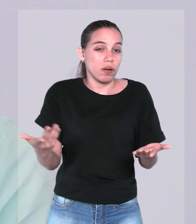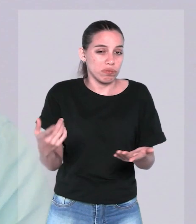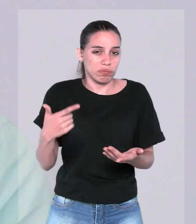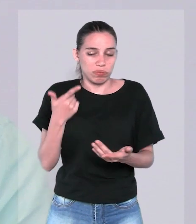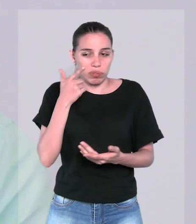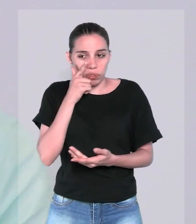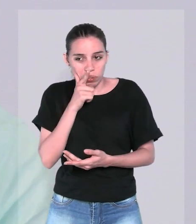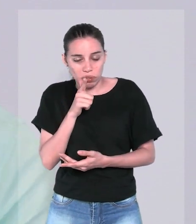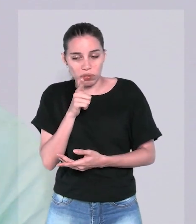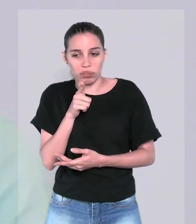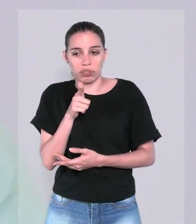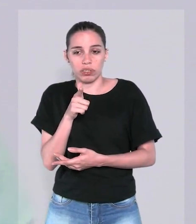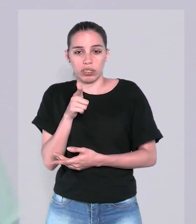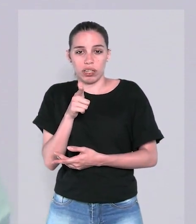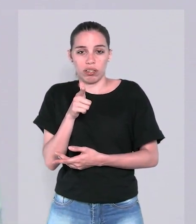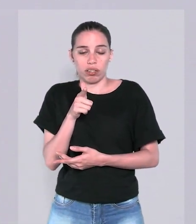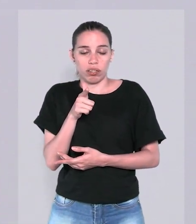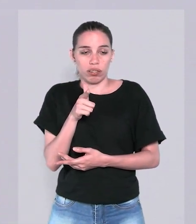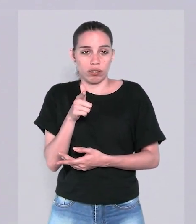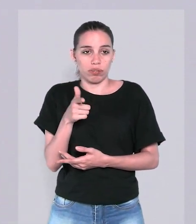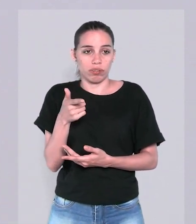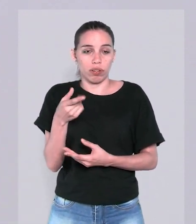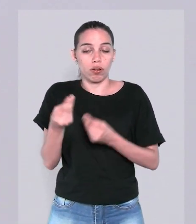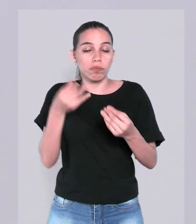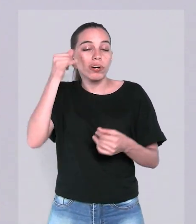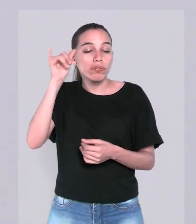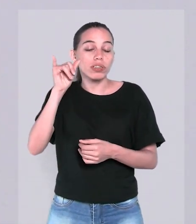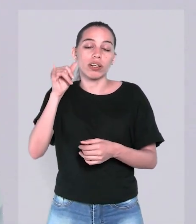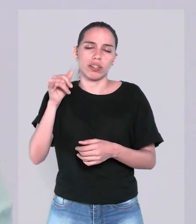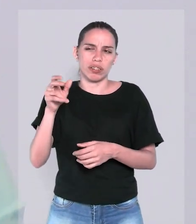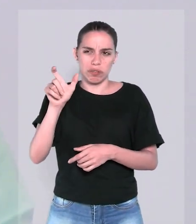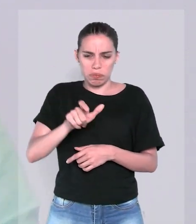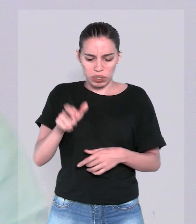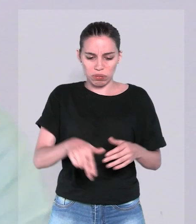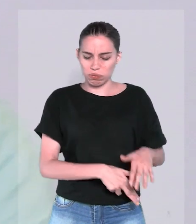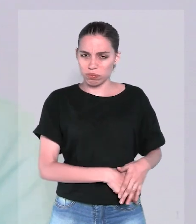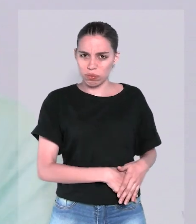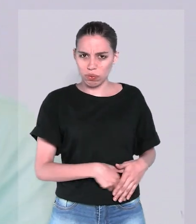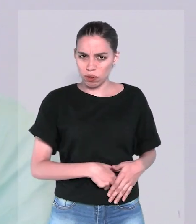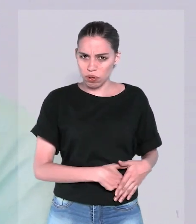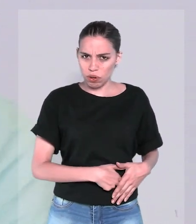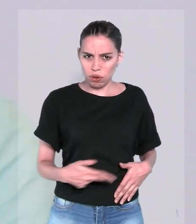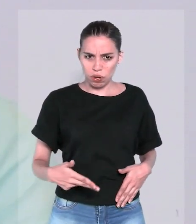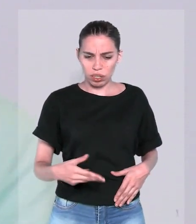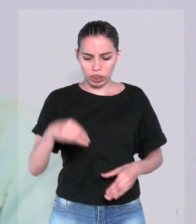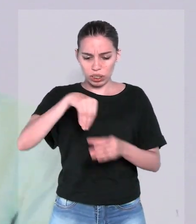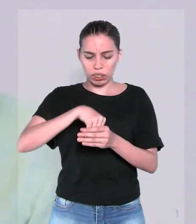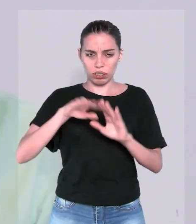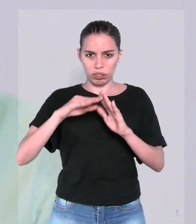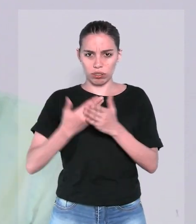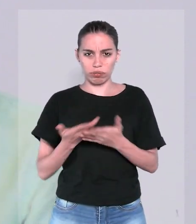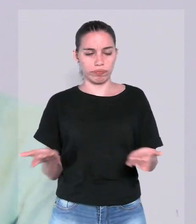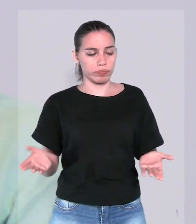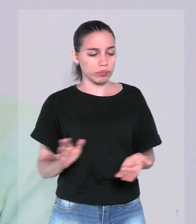mimetiza mesmo os ataques. O Twitter, por exemplo, disse numa reunião que não tiraria, foi preciso força judicial.